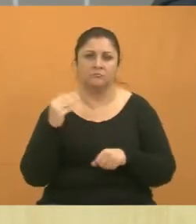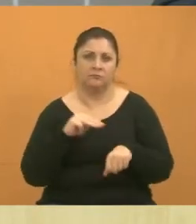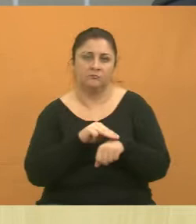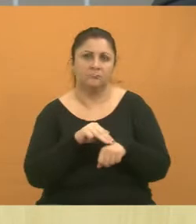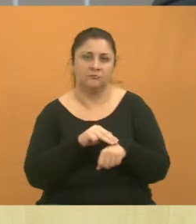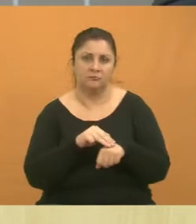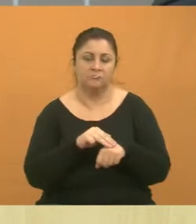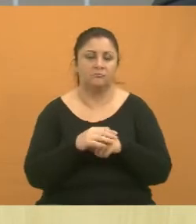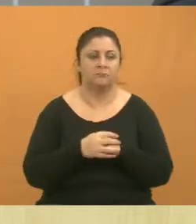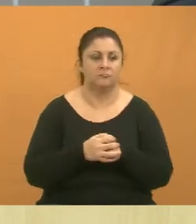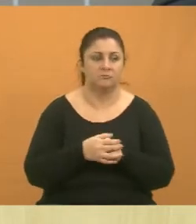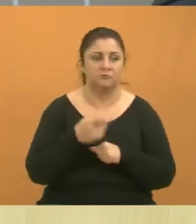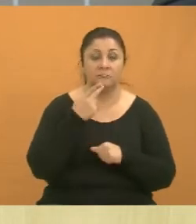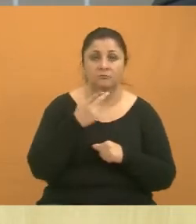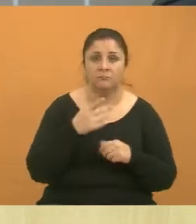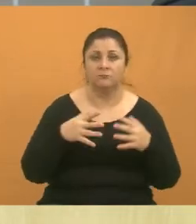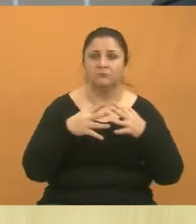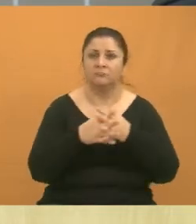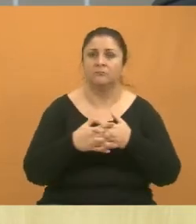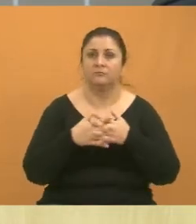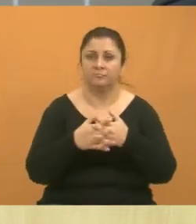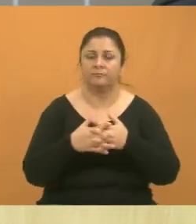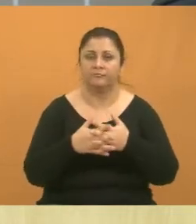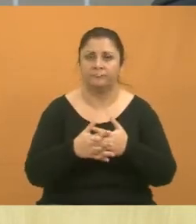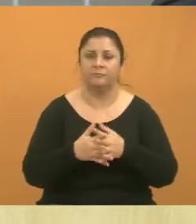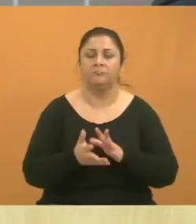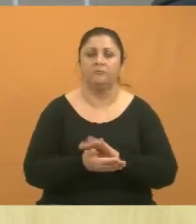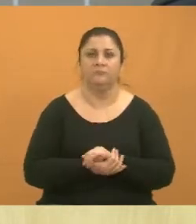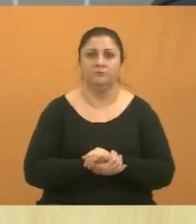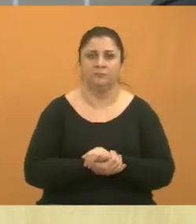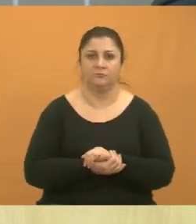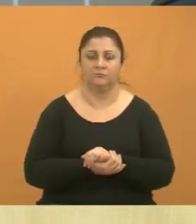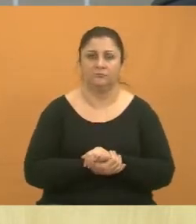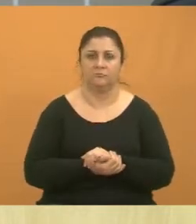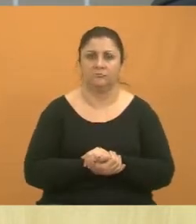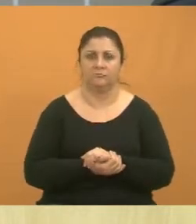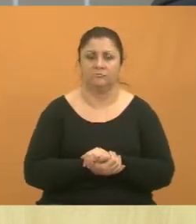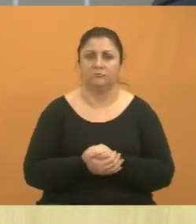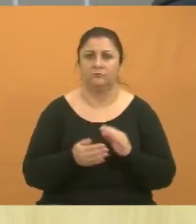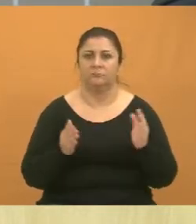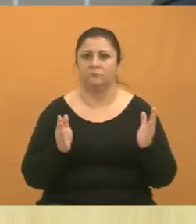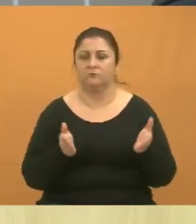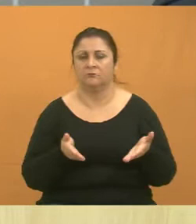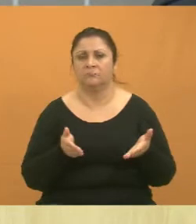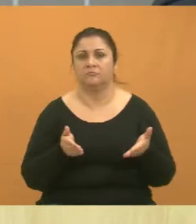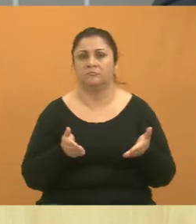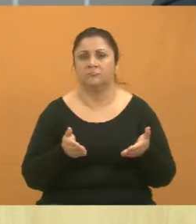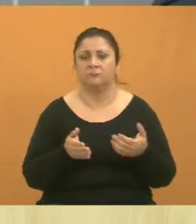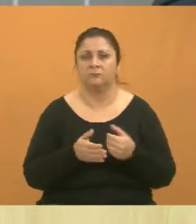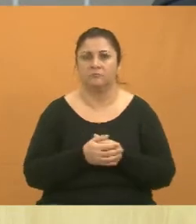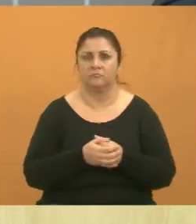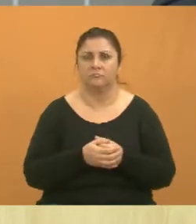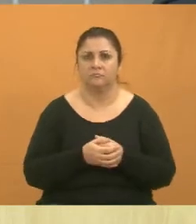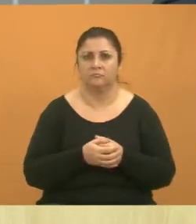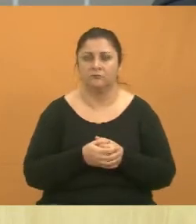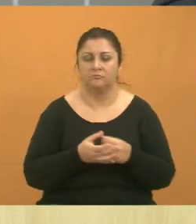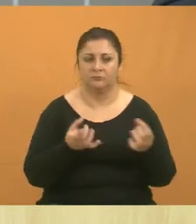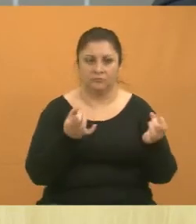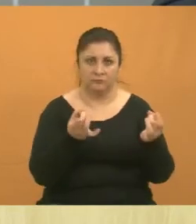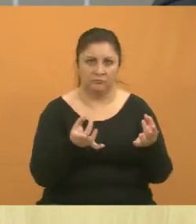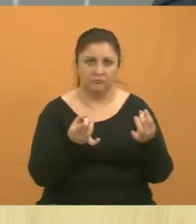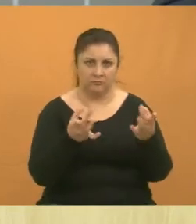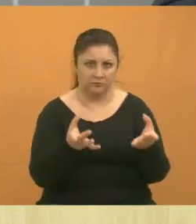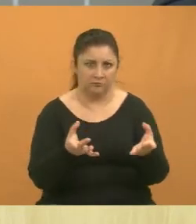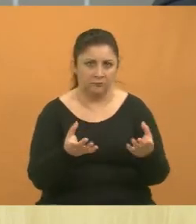aqui, dizendo das dificuldades, né, Rodrigo? Hoje o mercado desse ramo